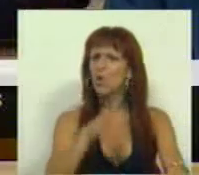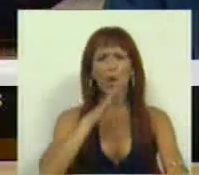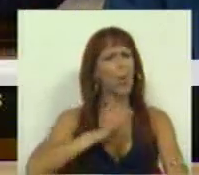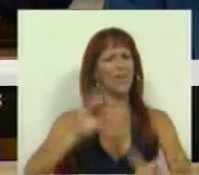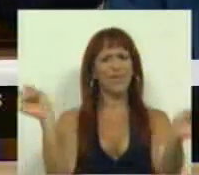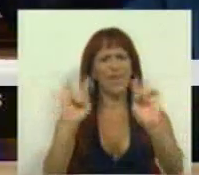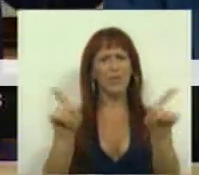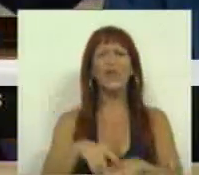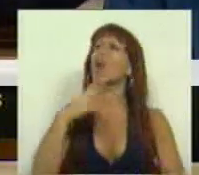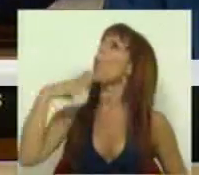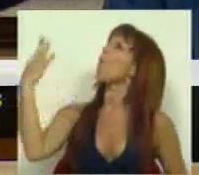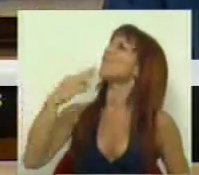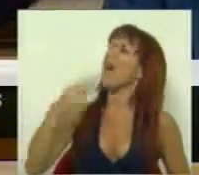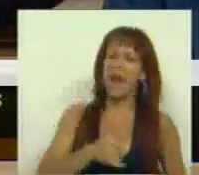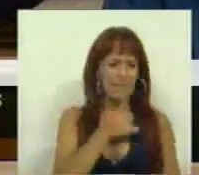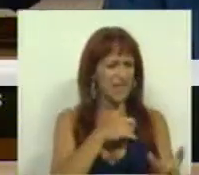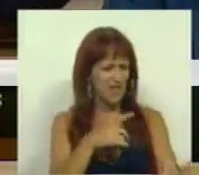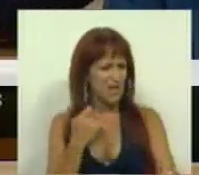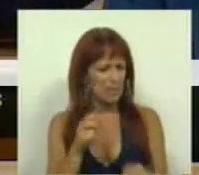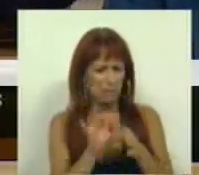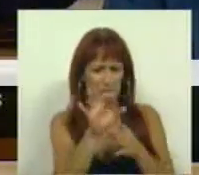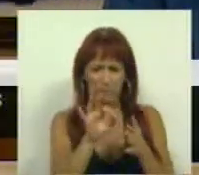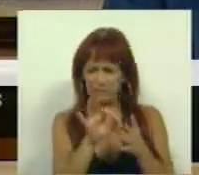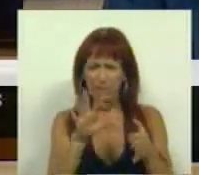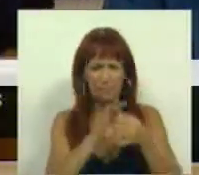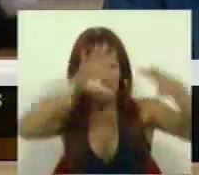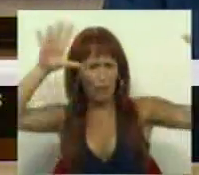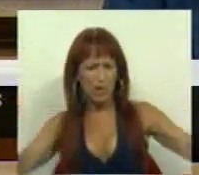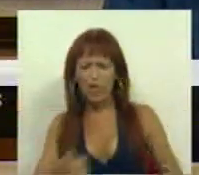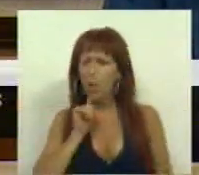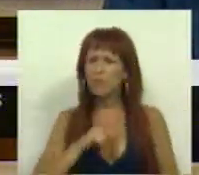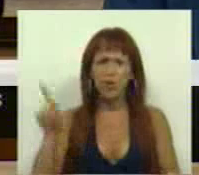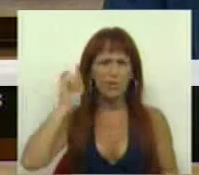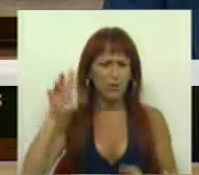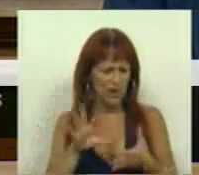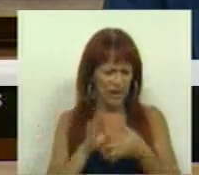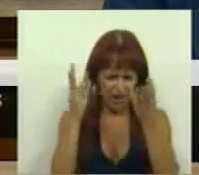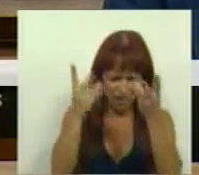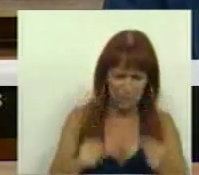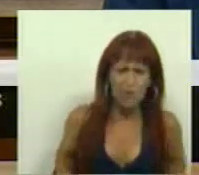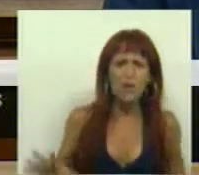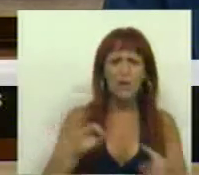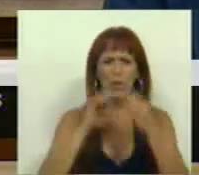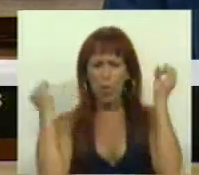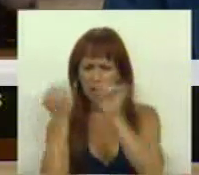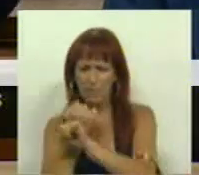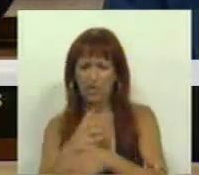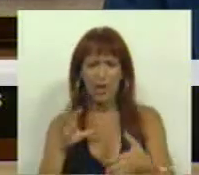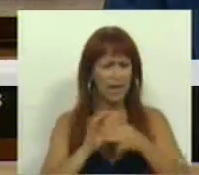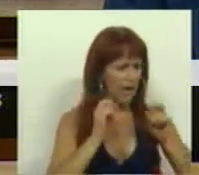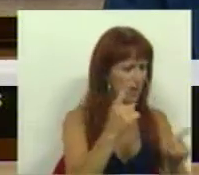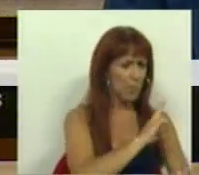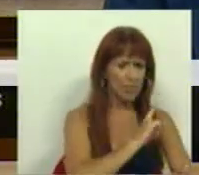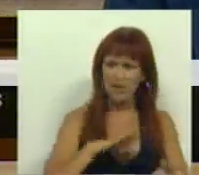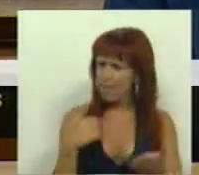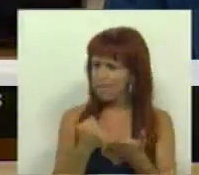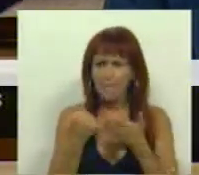dizer que é com fé em medidas pequenas desligadas das opções essenciais sobre orçamento sobre trabalho sobre privatizações que